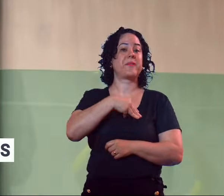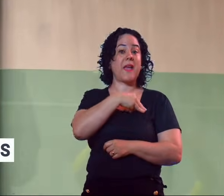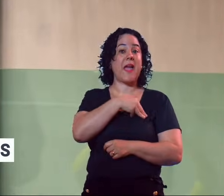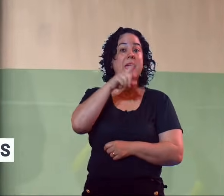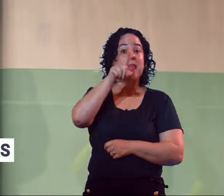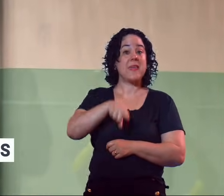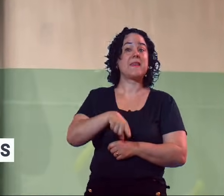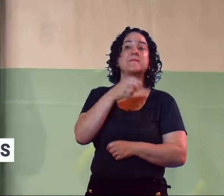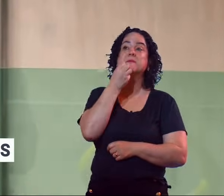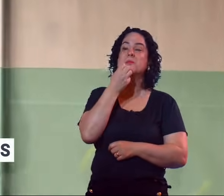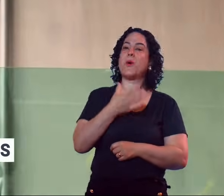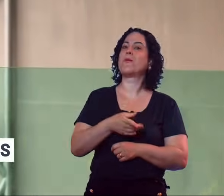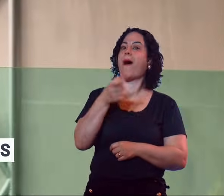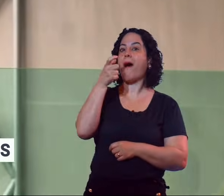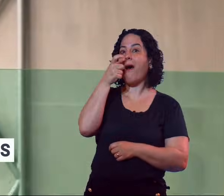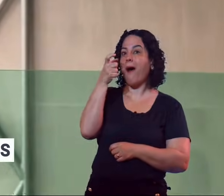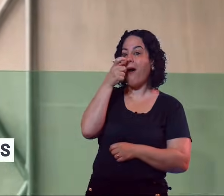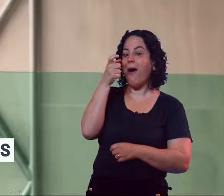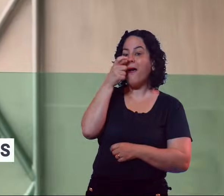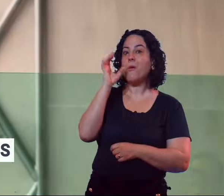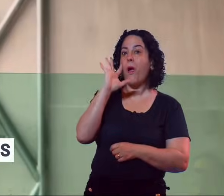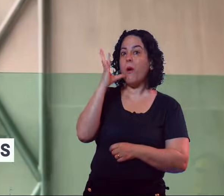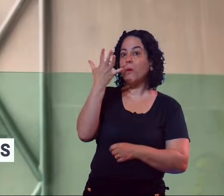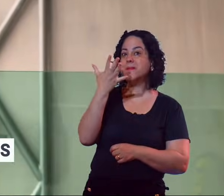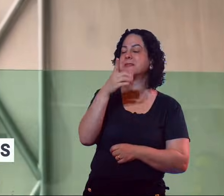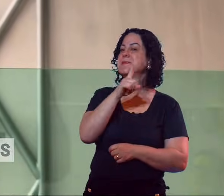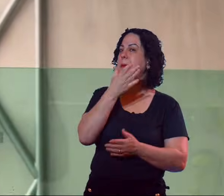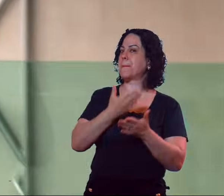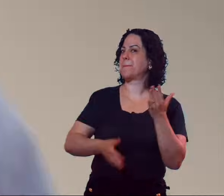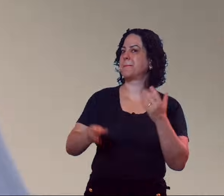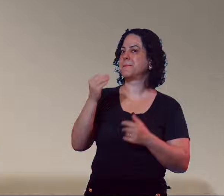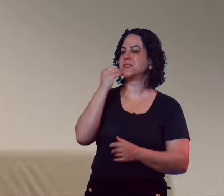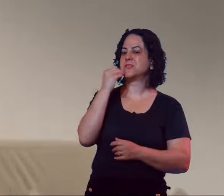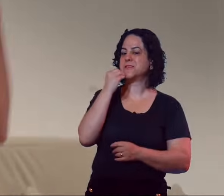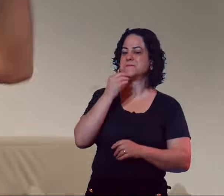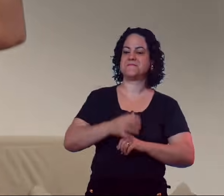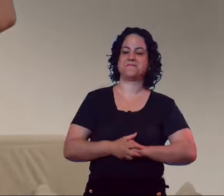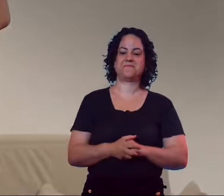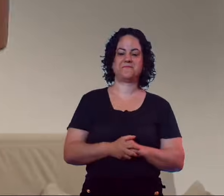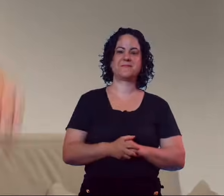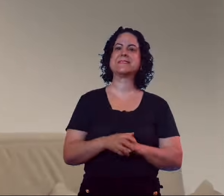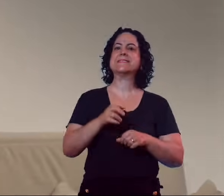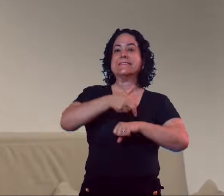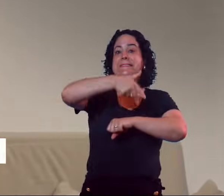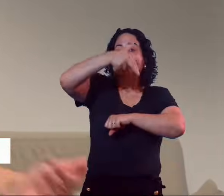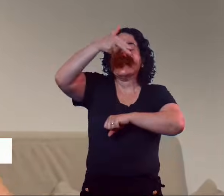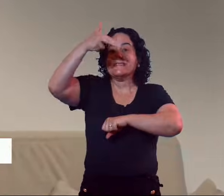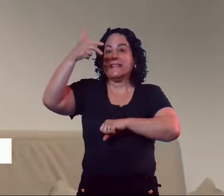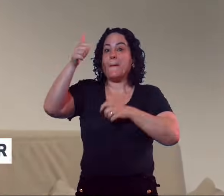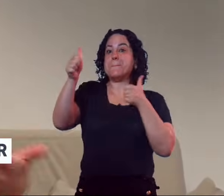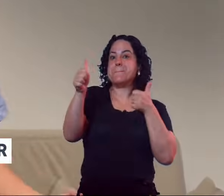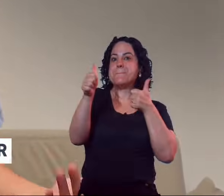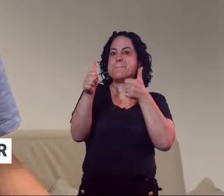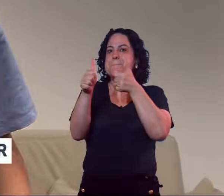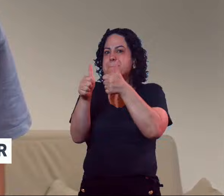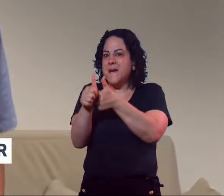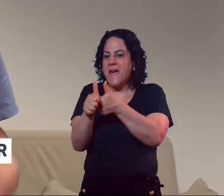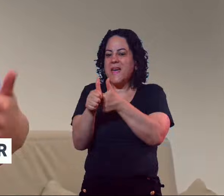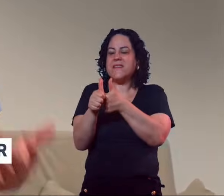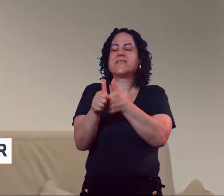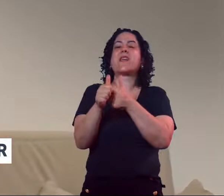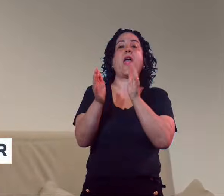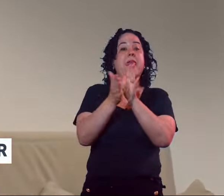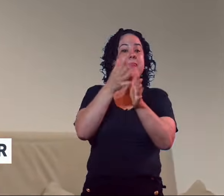inclusive a sua. Então fique de olho nas inscrições e não deixe essa oportunidade passar. E o Natal tá chegando! E com ele, o nosso